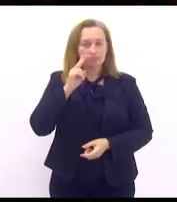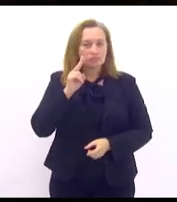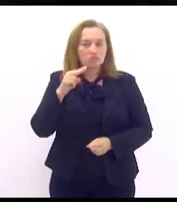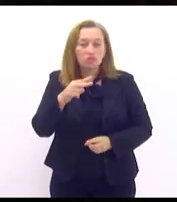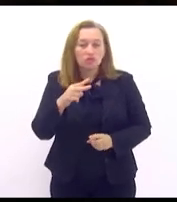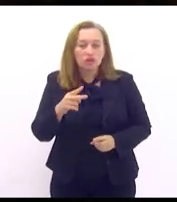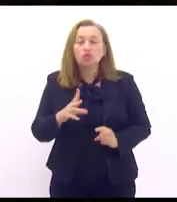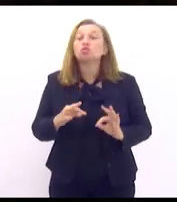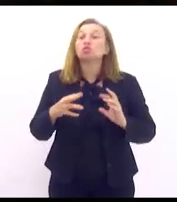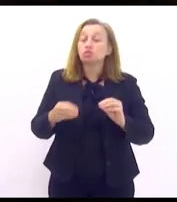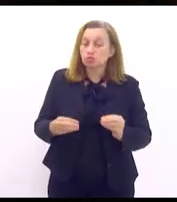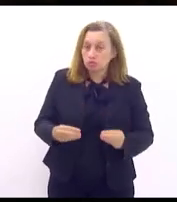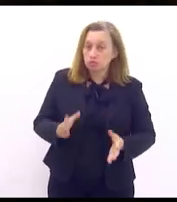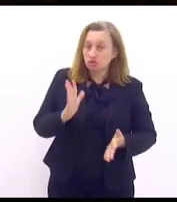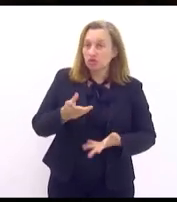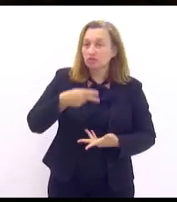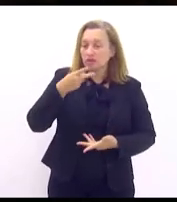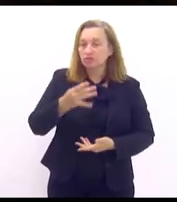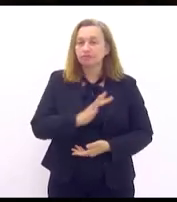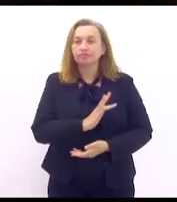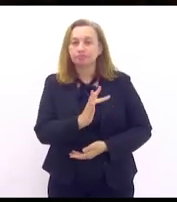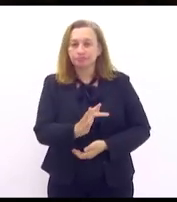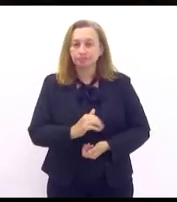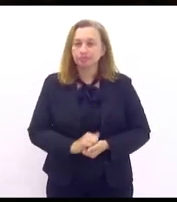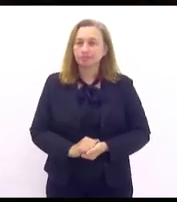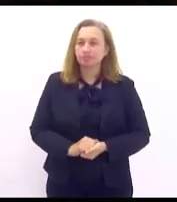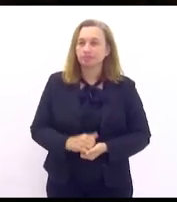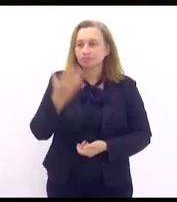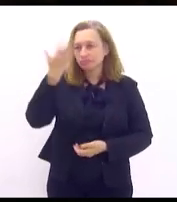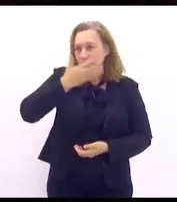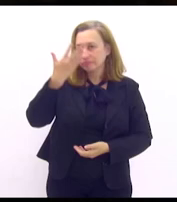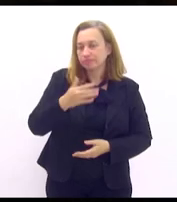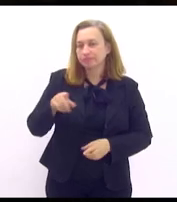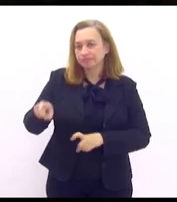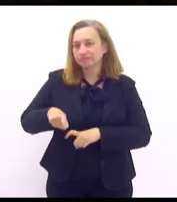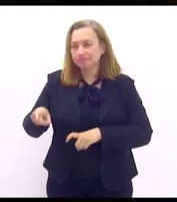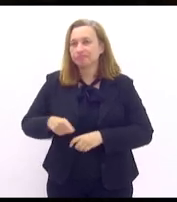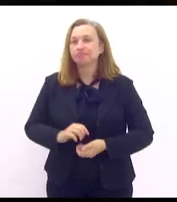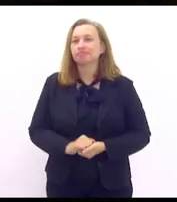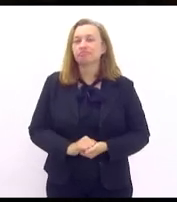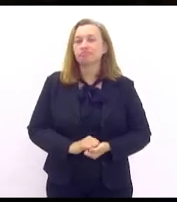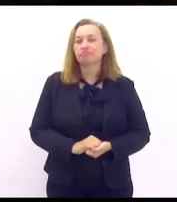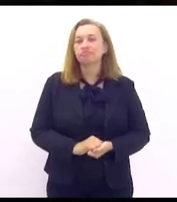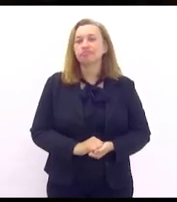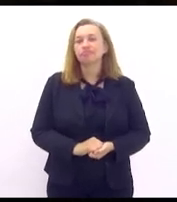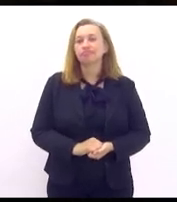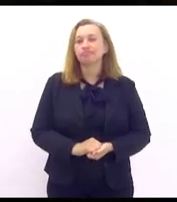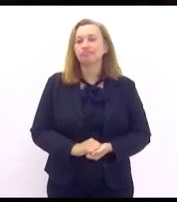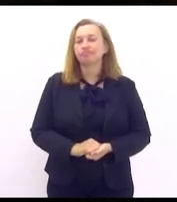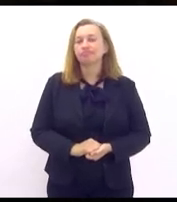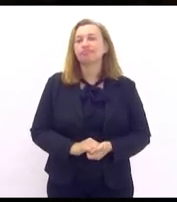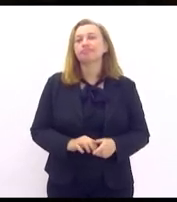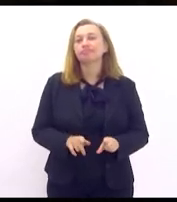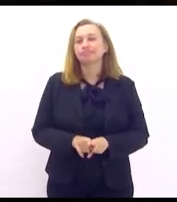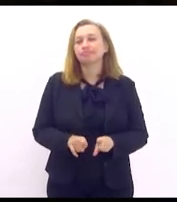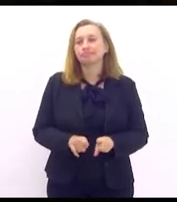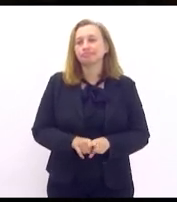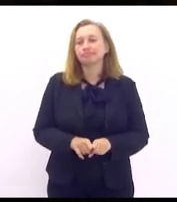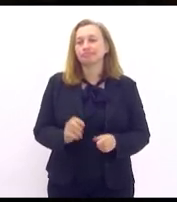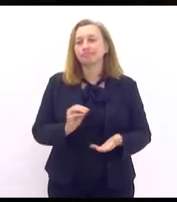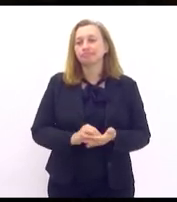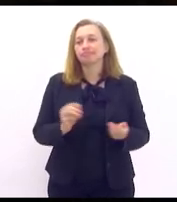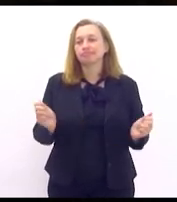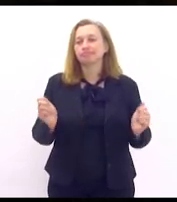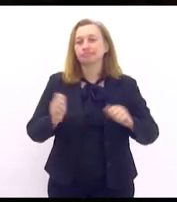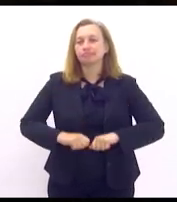coisas, se não enxerga a Baixada Fluminense, se não enxerga o interior? Sem contar a